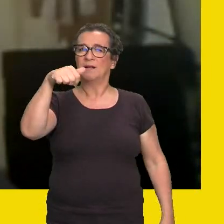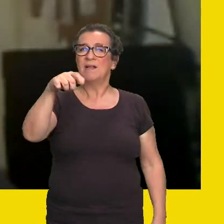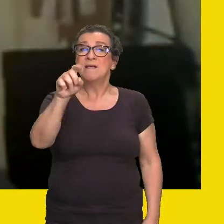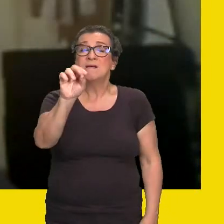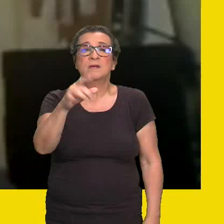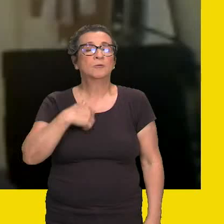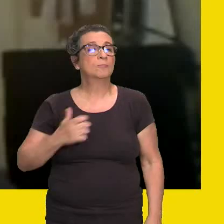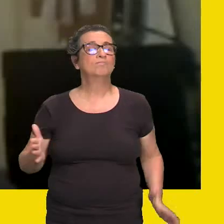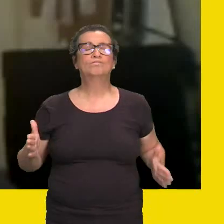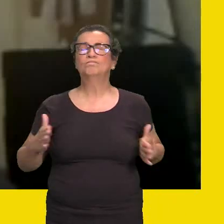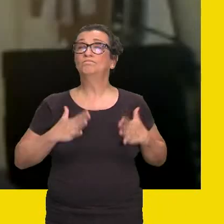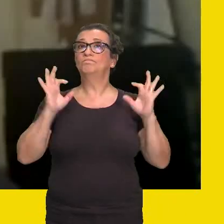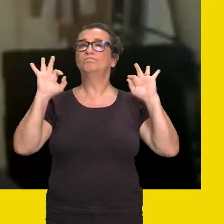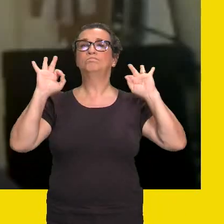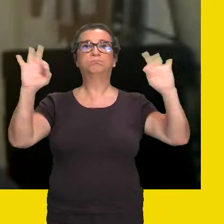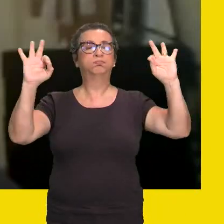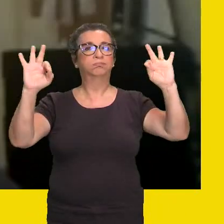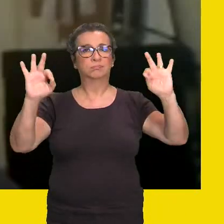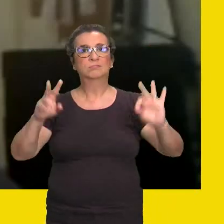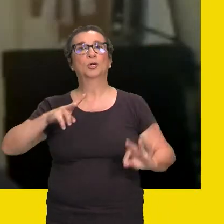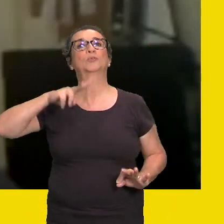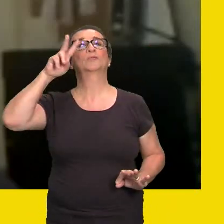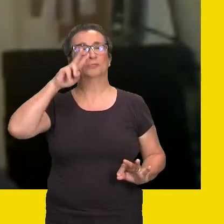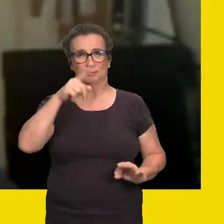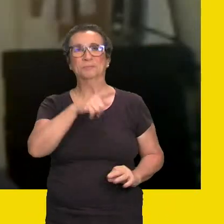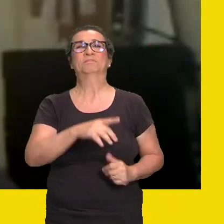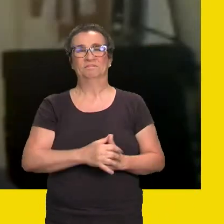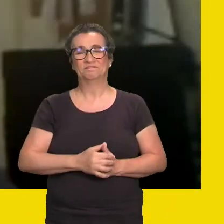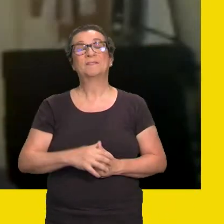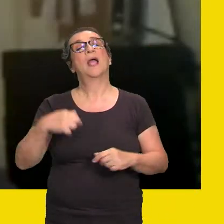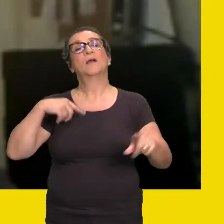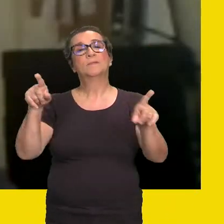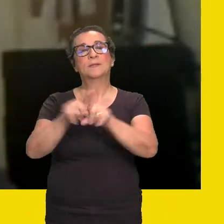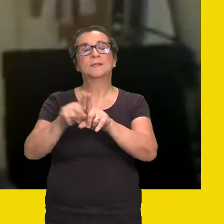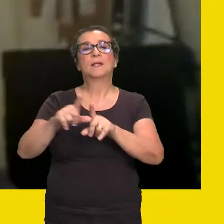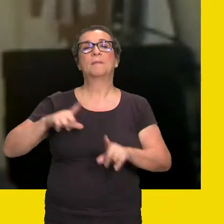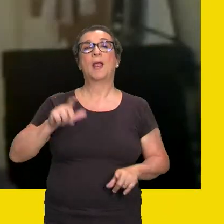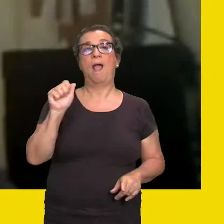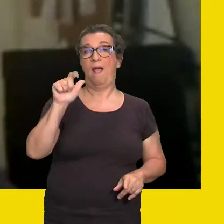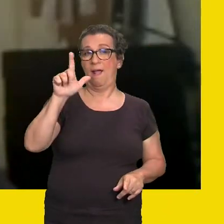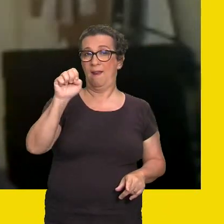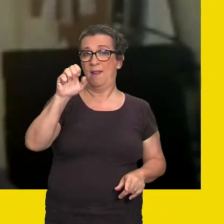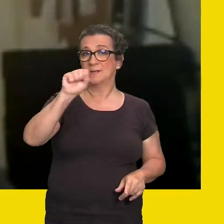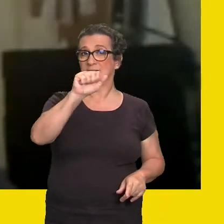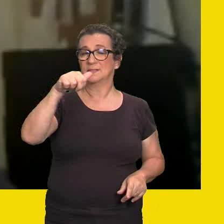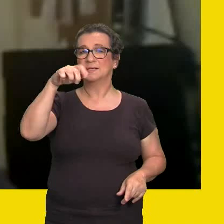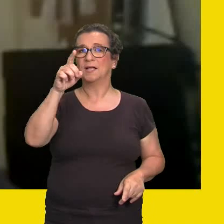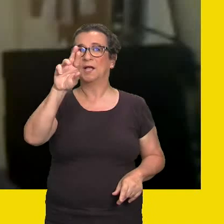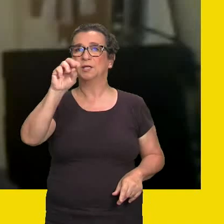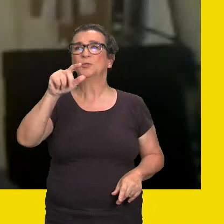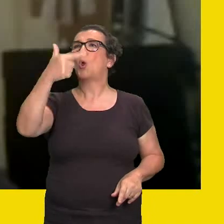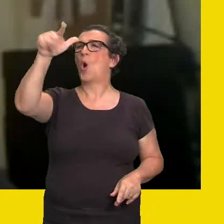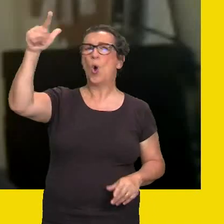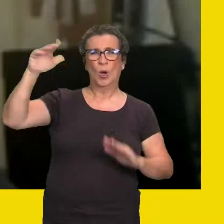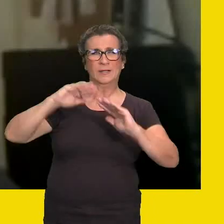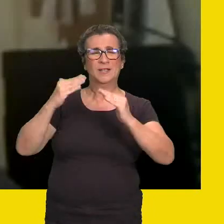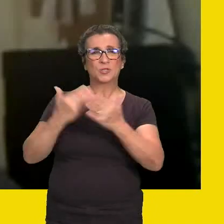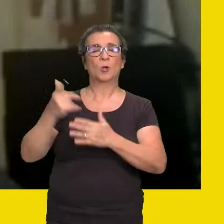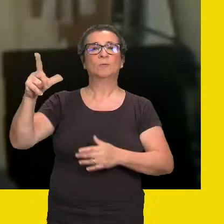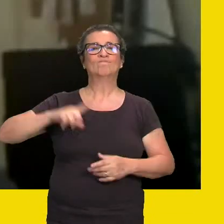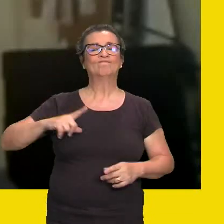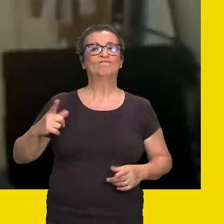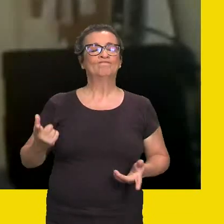surpreendeu muito. Aí eu tenho também o Alessandro. O Alessandro, em outras escolas, ele